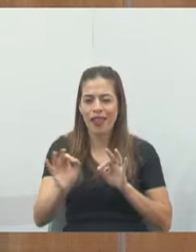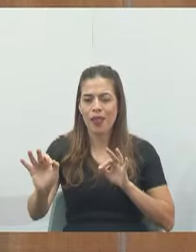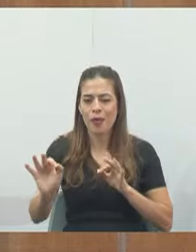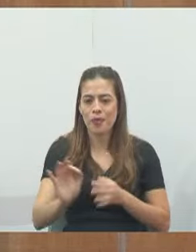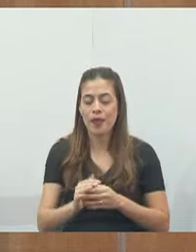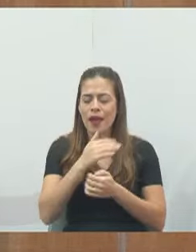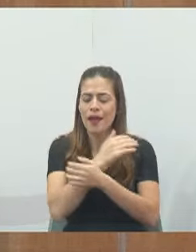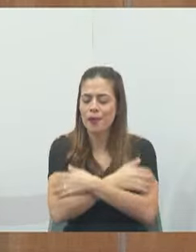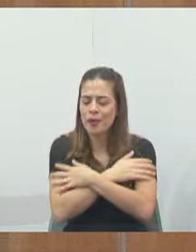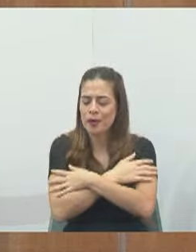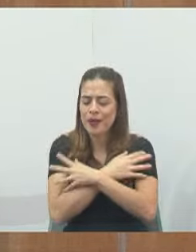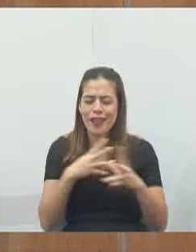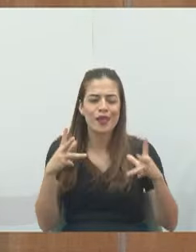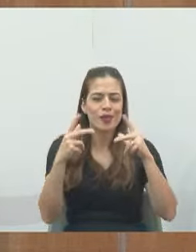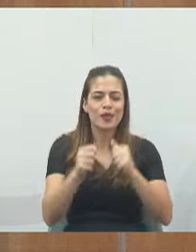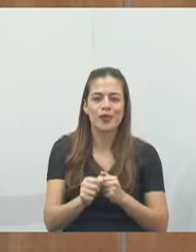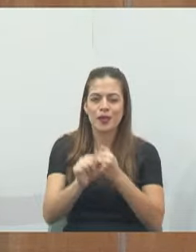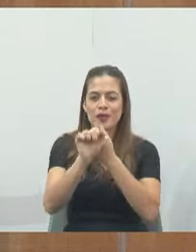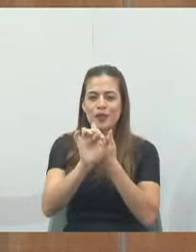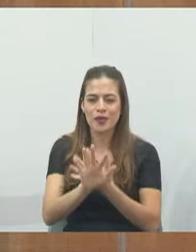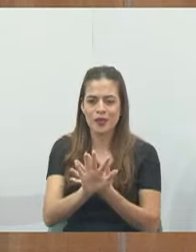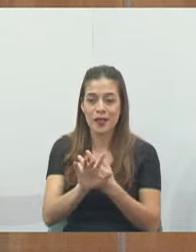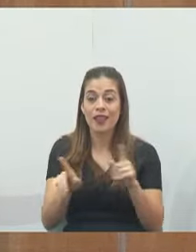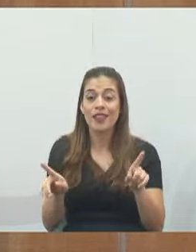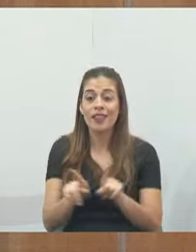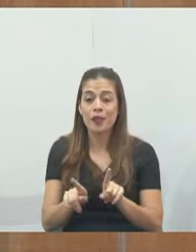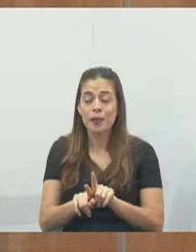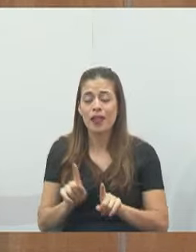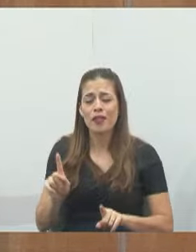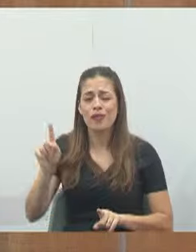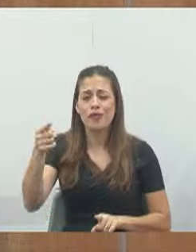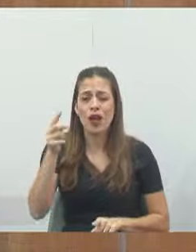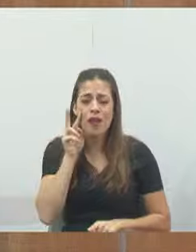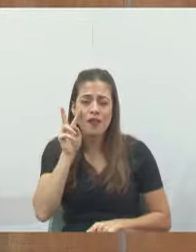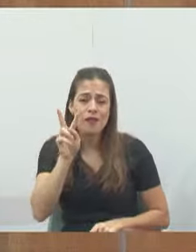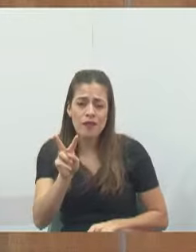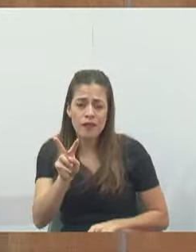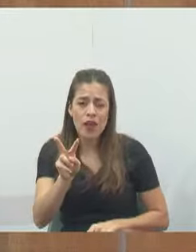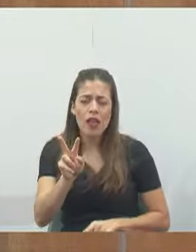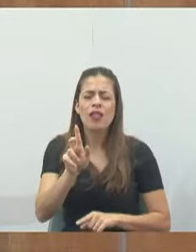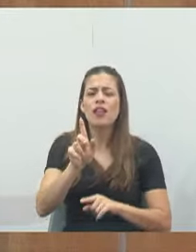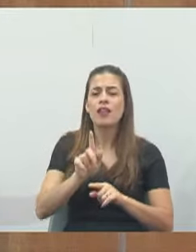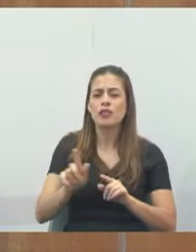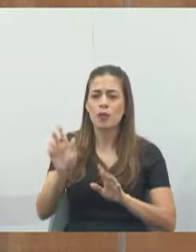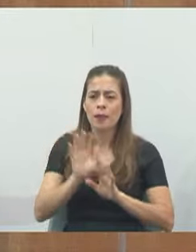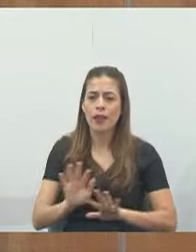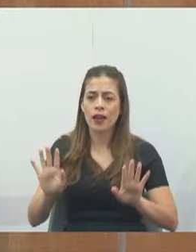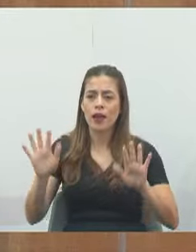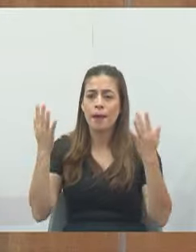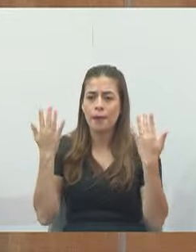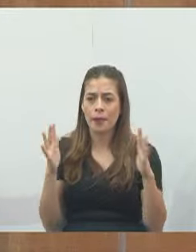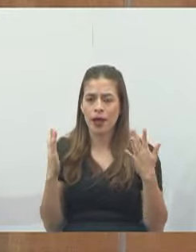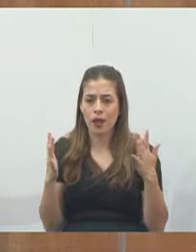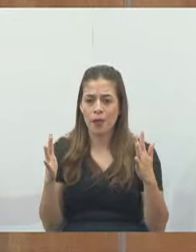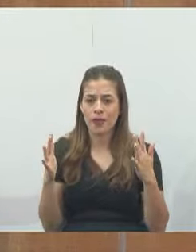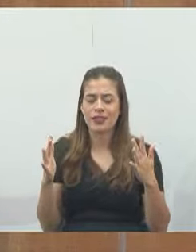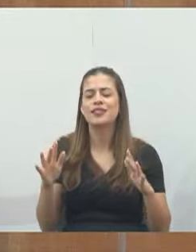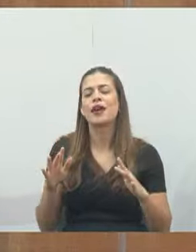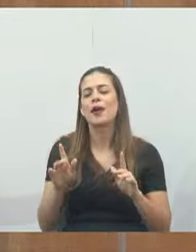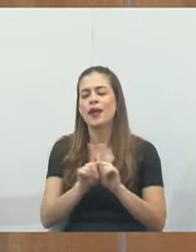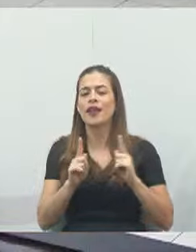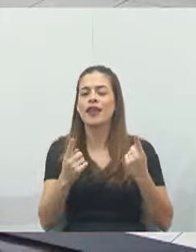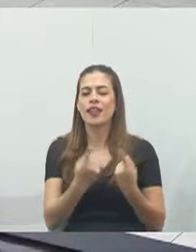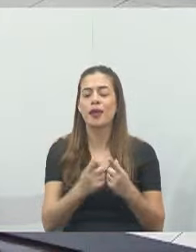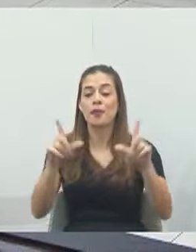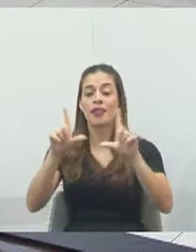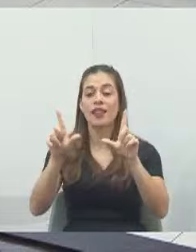abraço para quem está acompanhando aí ao vivo e também para aqueles que futuramente vão assistir esse material. Palmas, pessoal da TV Câmara